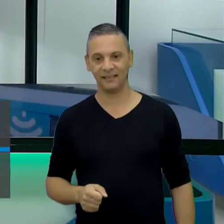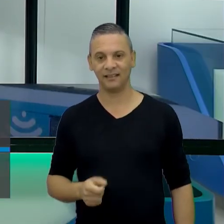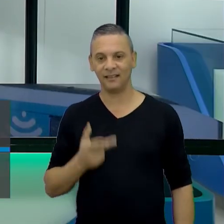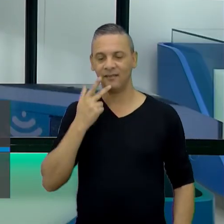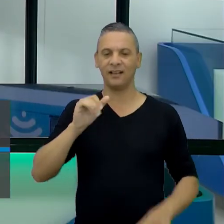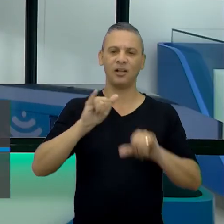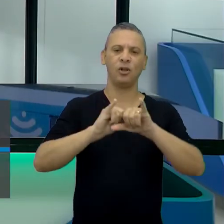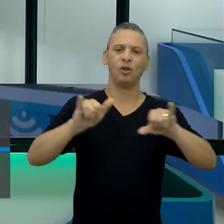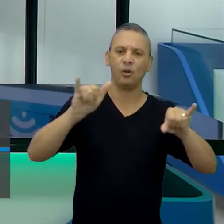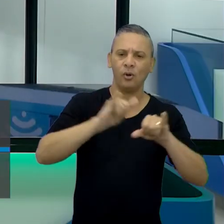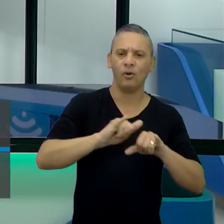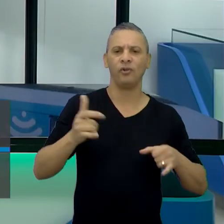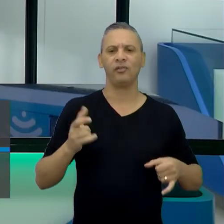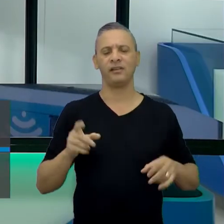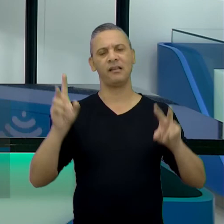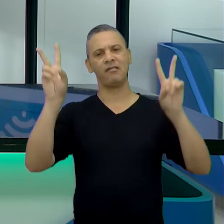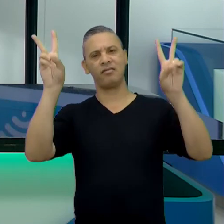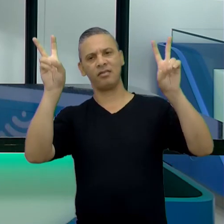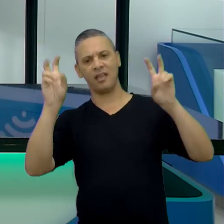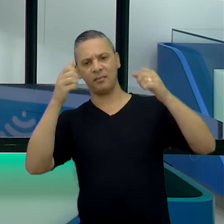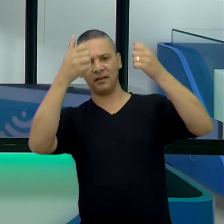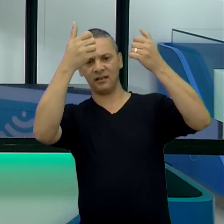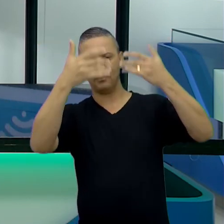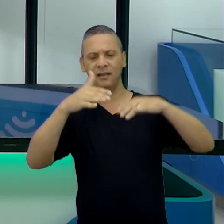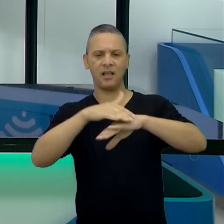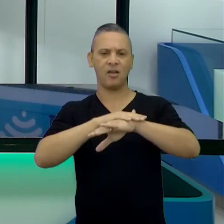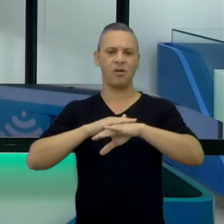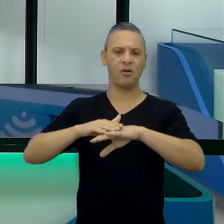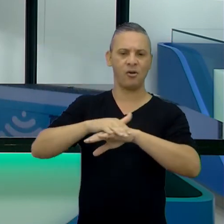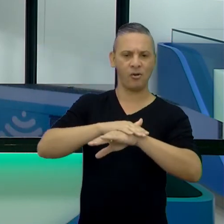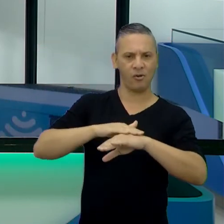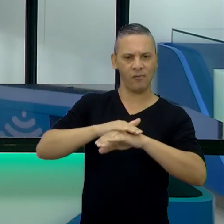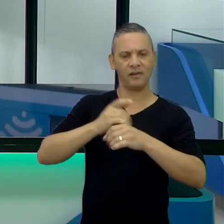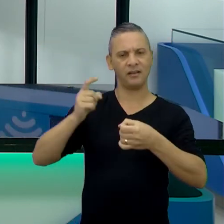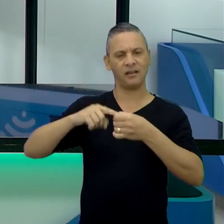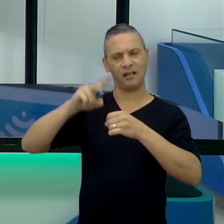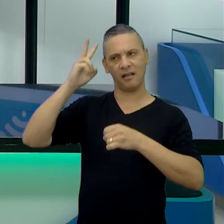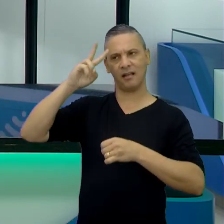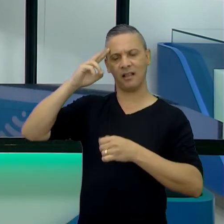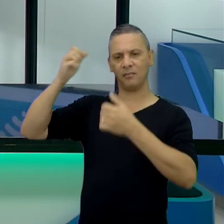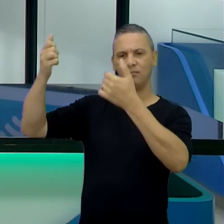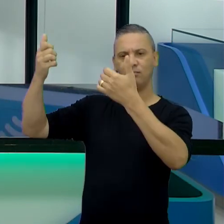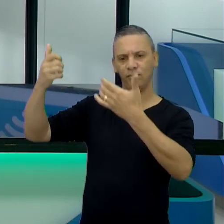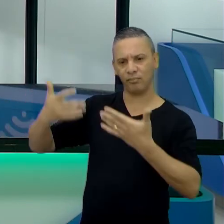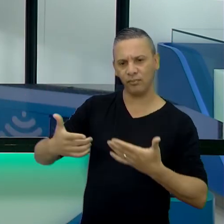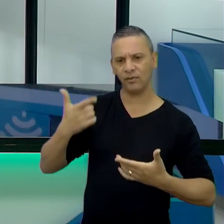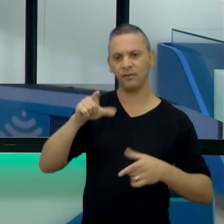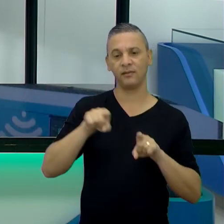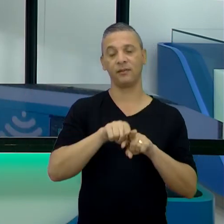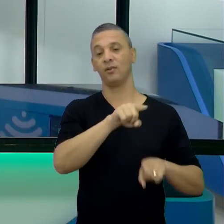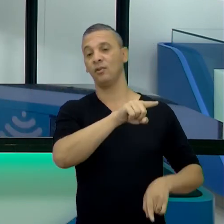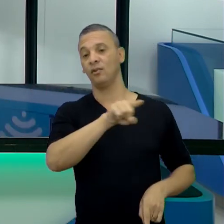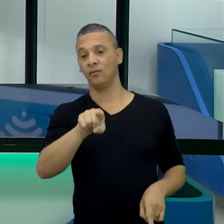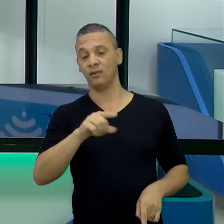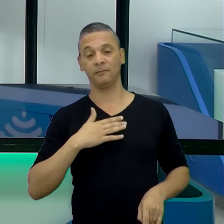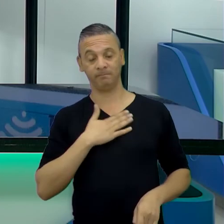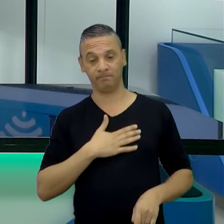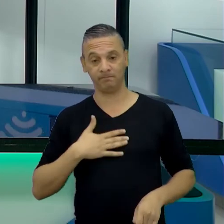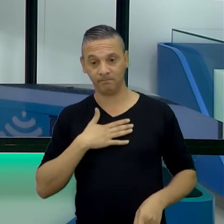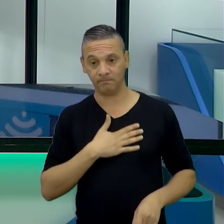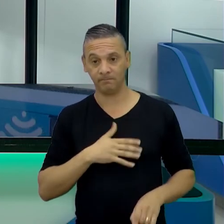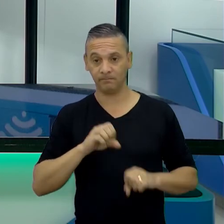de notícias, vai voltar alguns termos que falamos, vai fazer uma retomada de todos os elementos com uma outra linguagem para você ficar bem